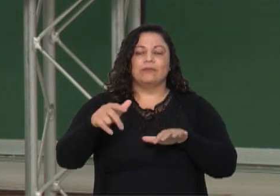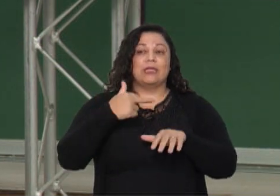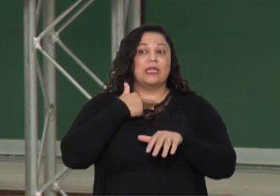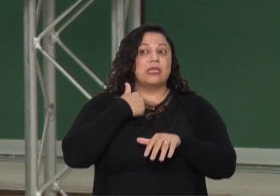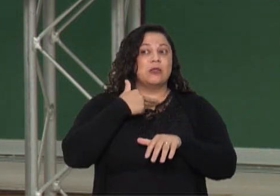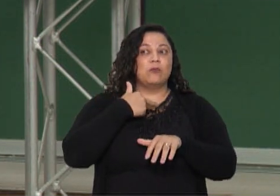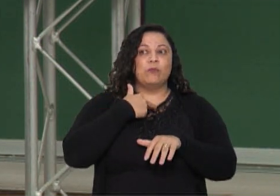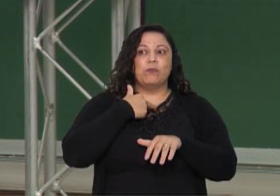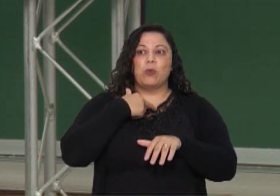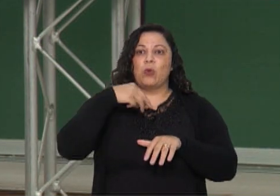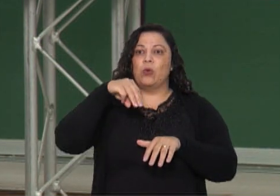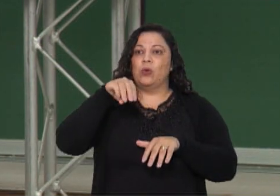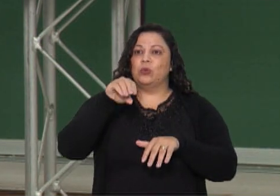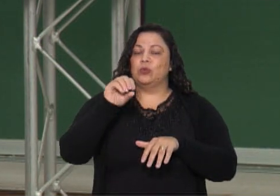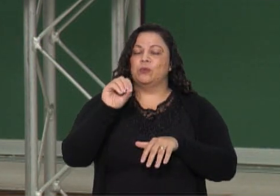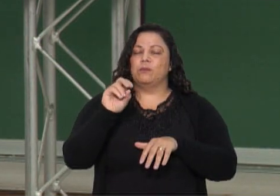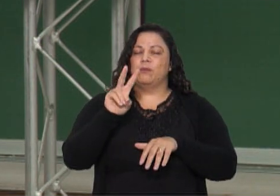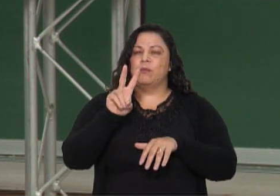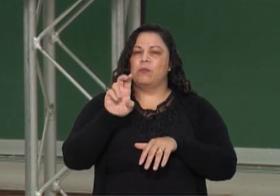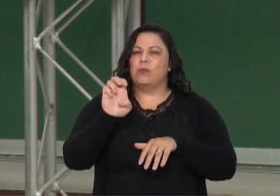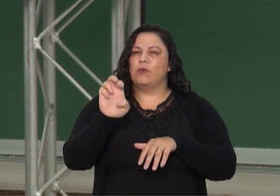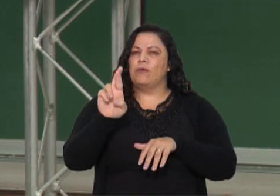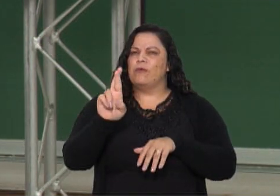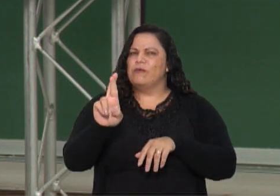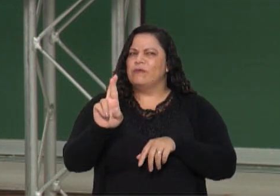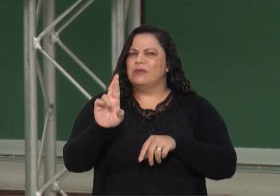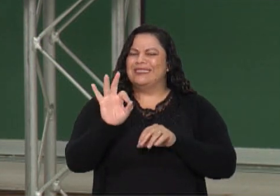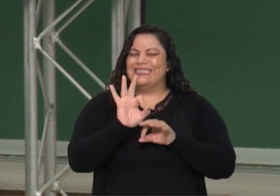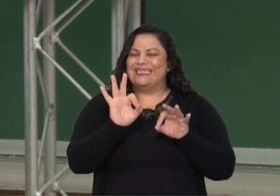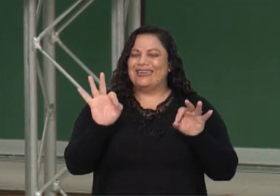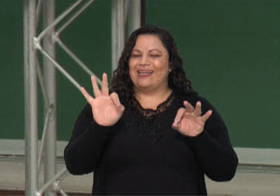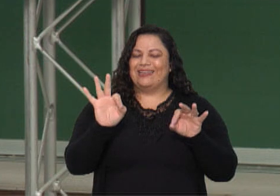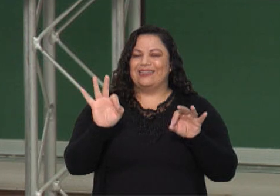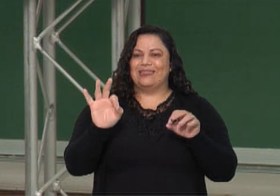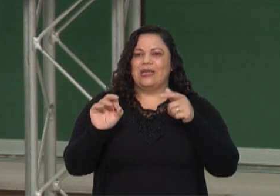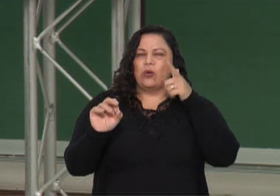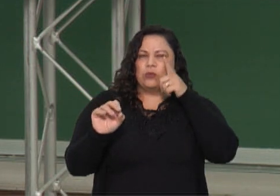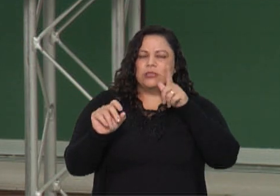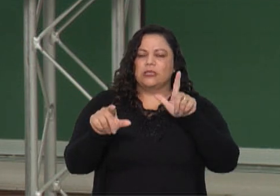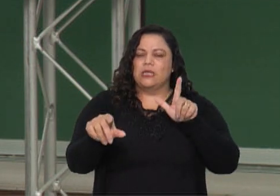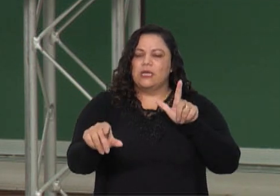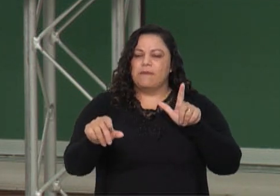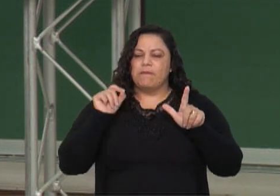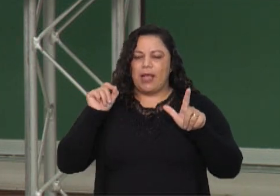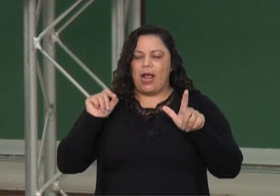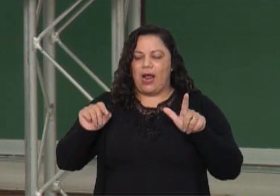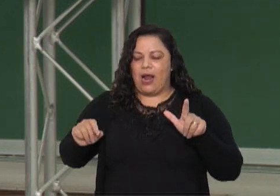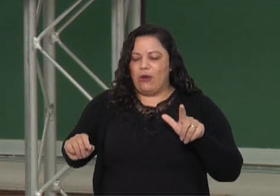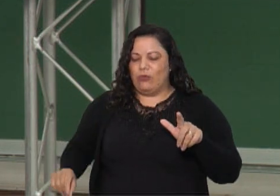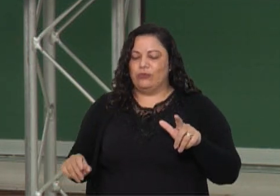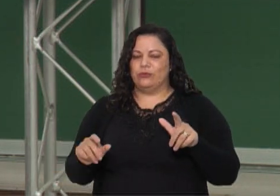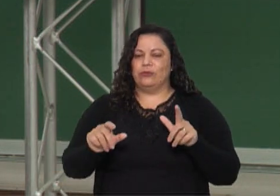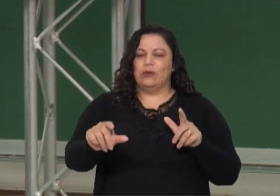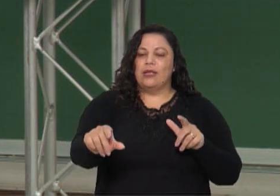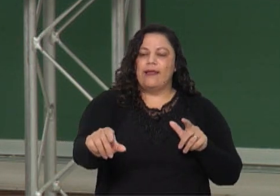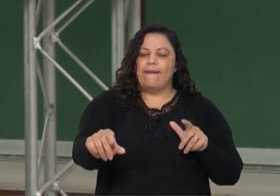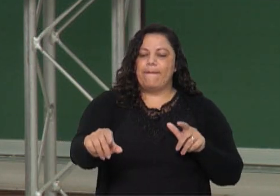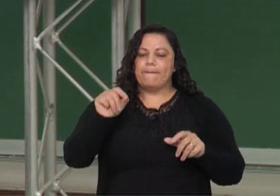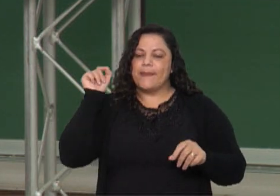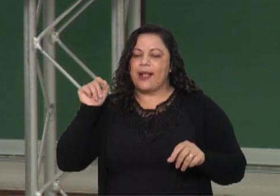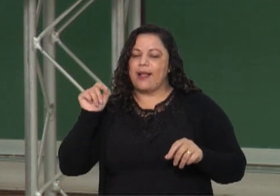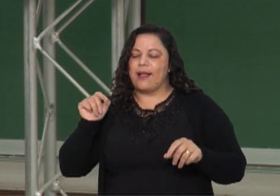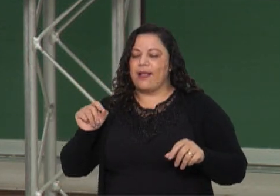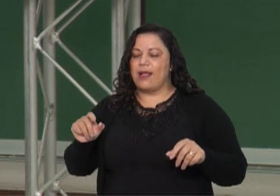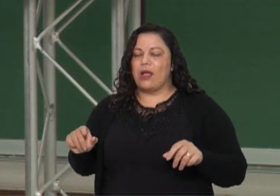tirei o primeiro, consegui tirar, eu vou ter mais uma chance. Vou tirando. No momento que eu mover um